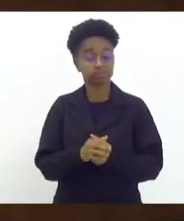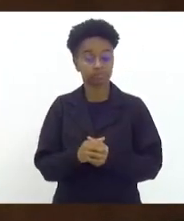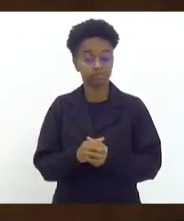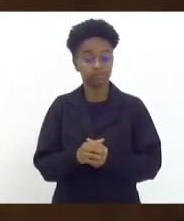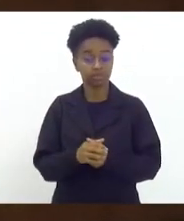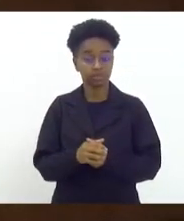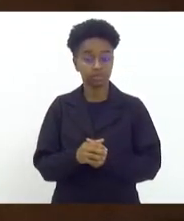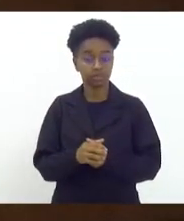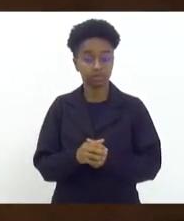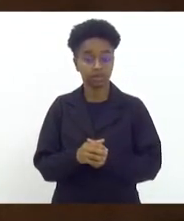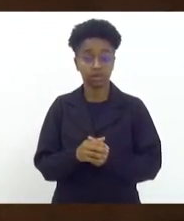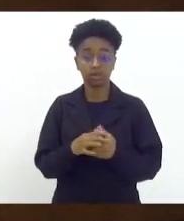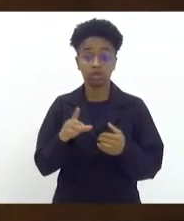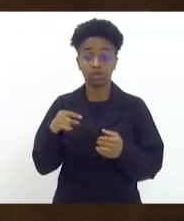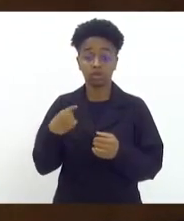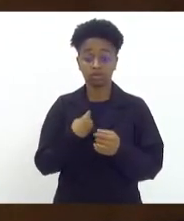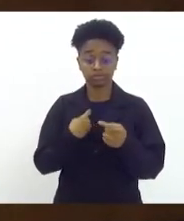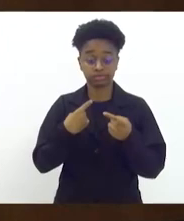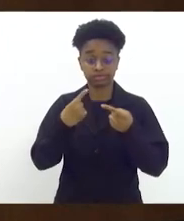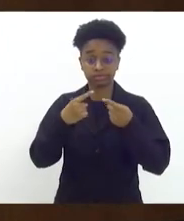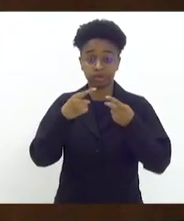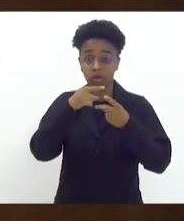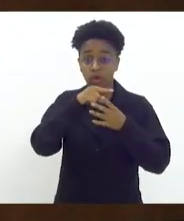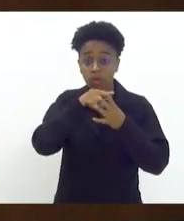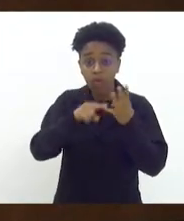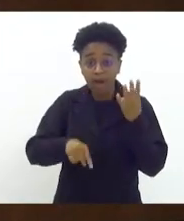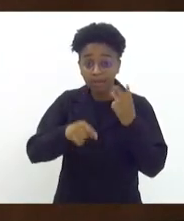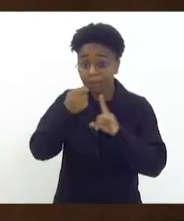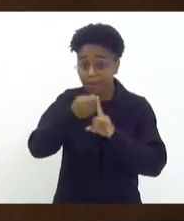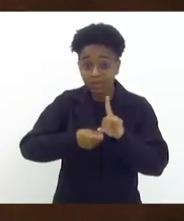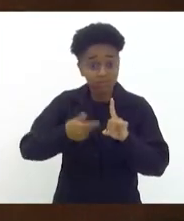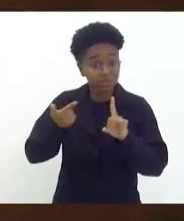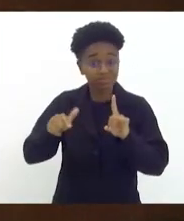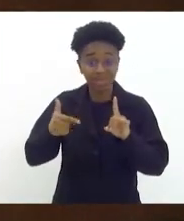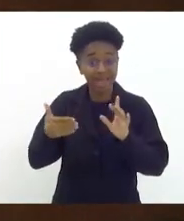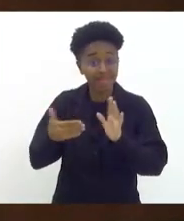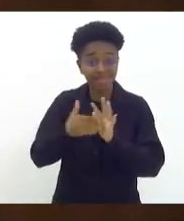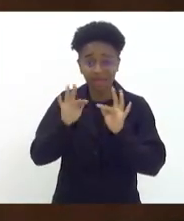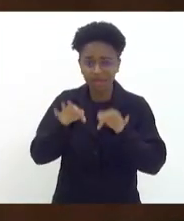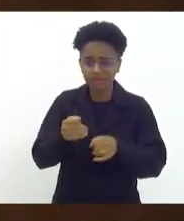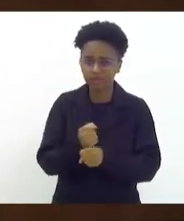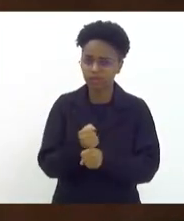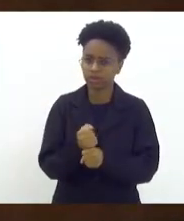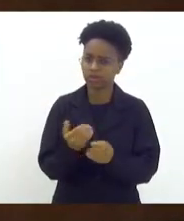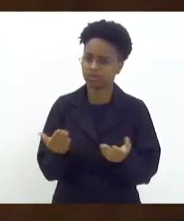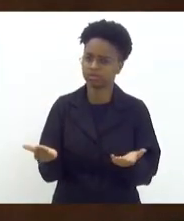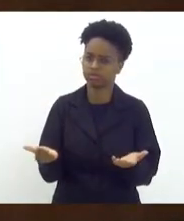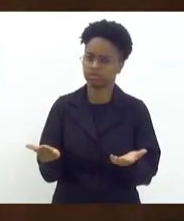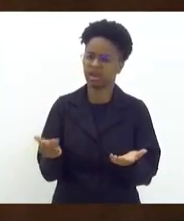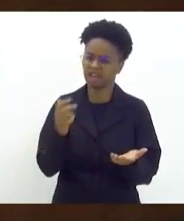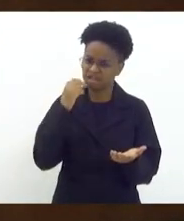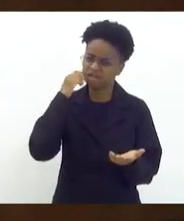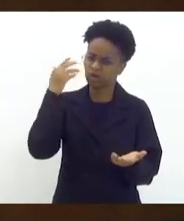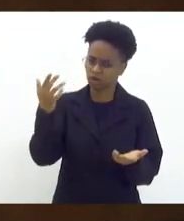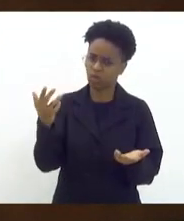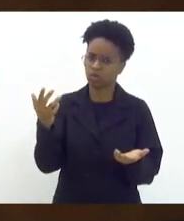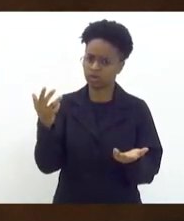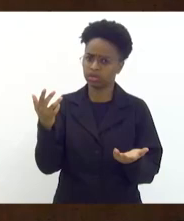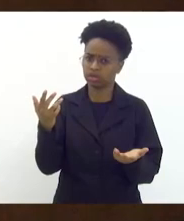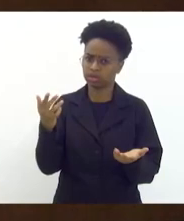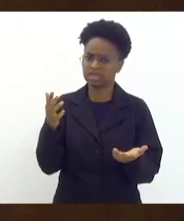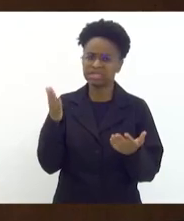por mais quatro meses não teve o supera até o final do ano Olha que vergonha sabe como é o nome